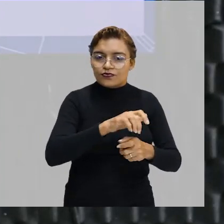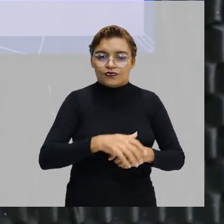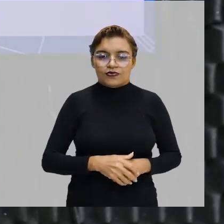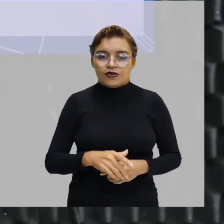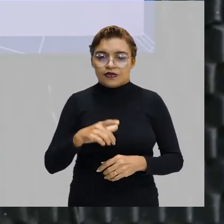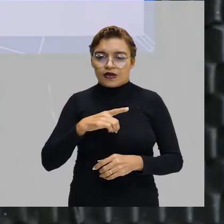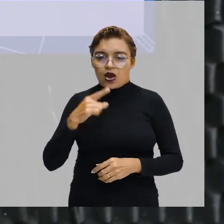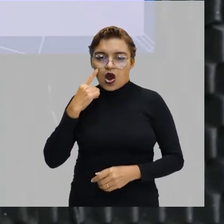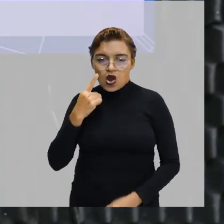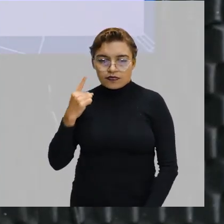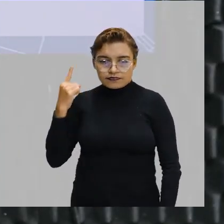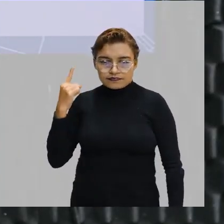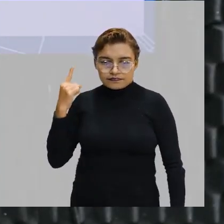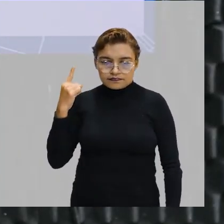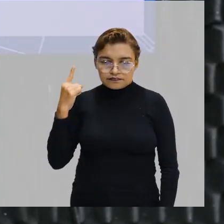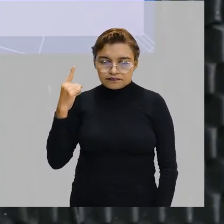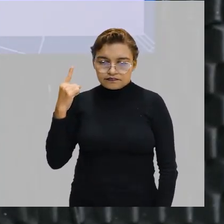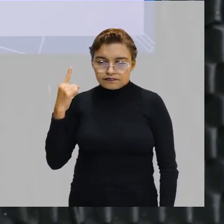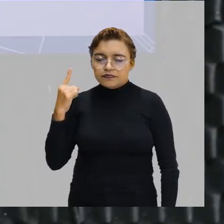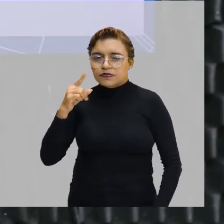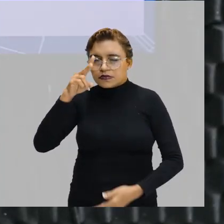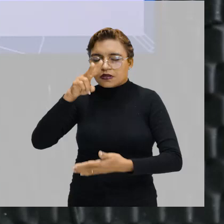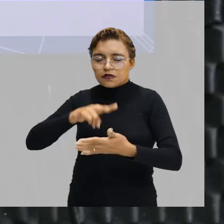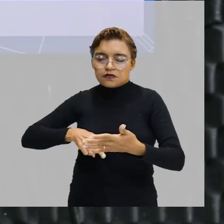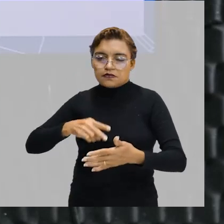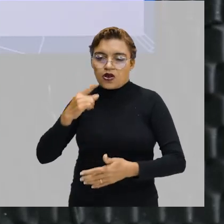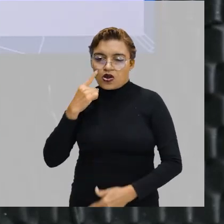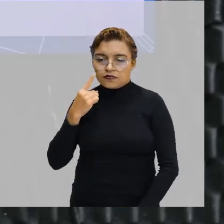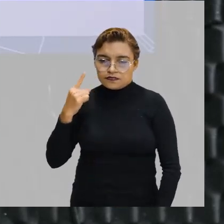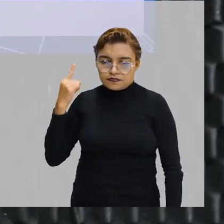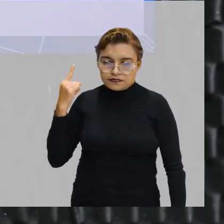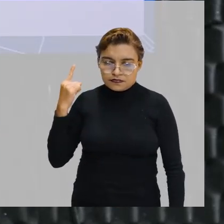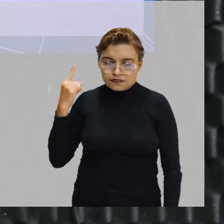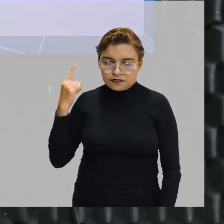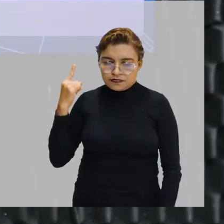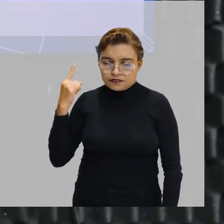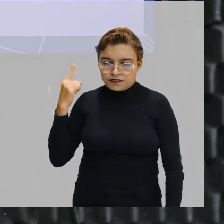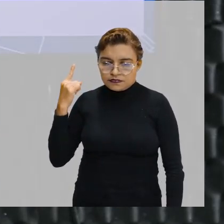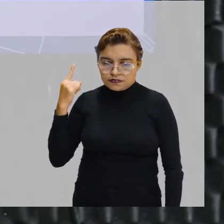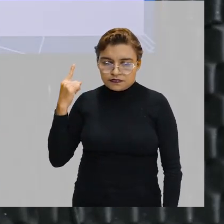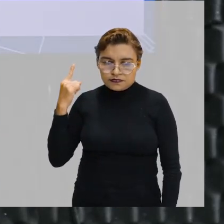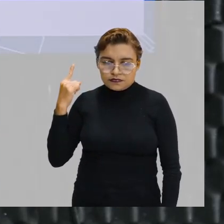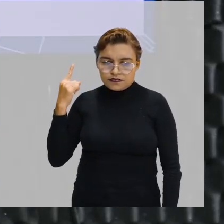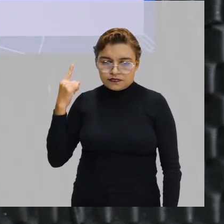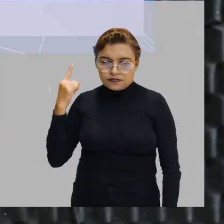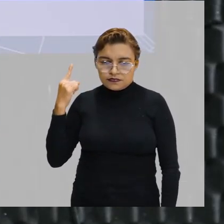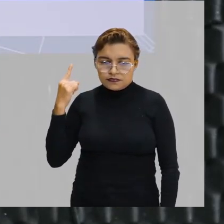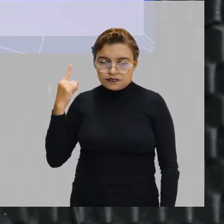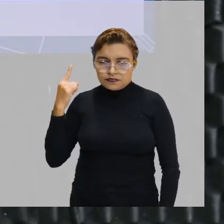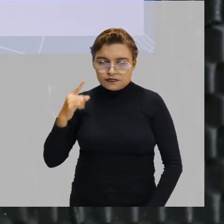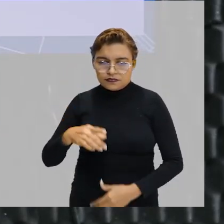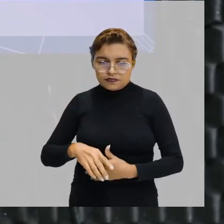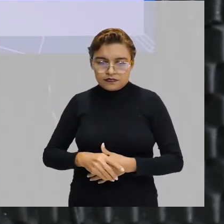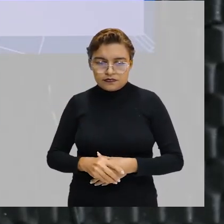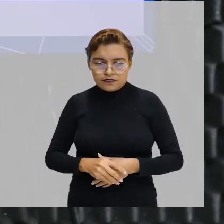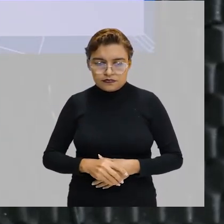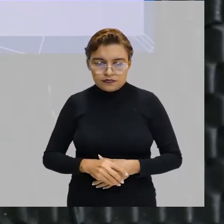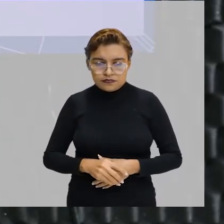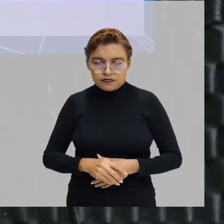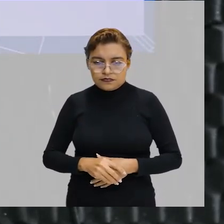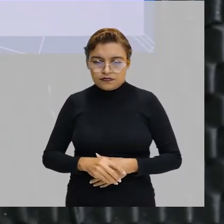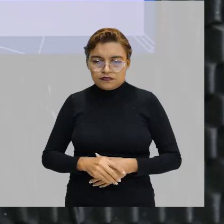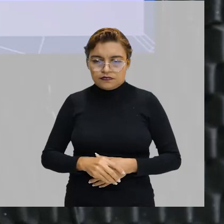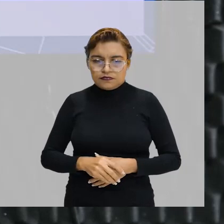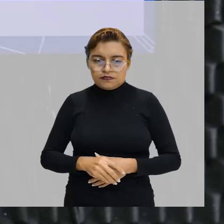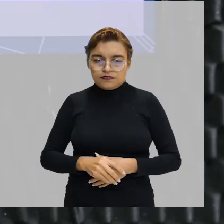autonomia. O mantra da velhice do século XXI é envelhecer no lugar, o que os americanos chamam de